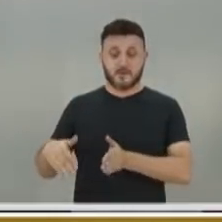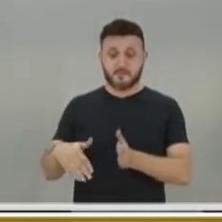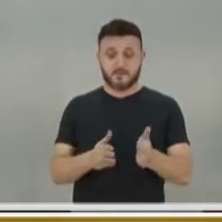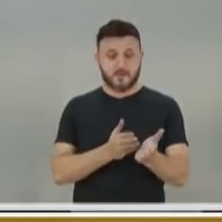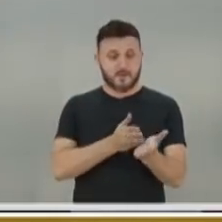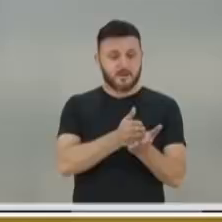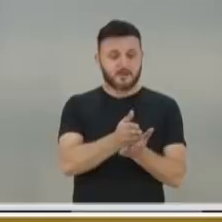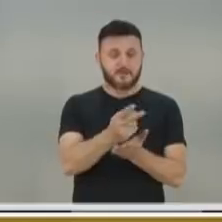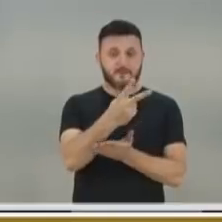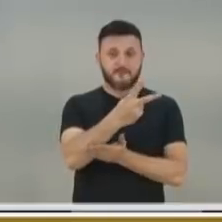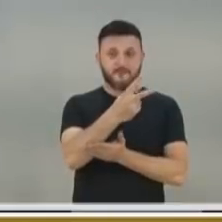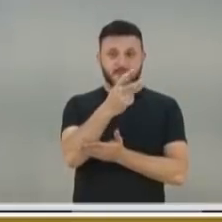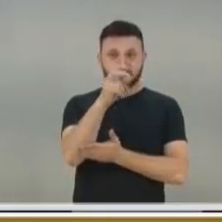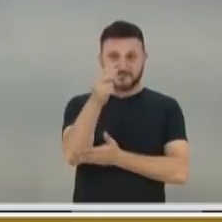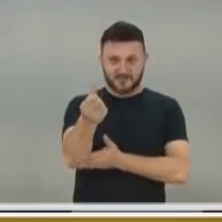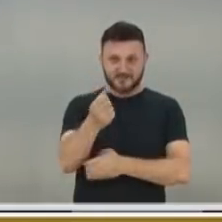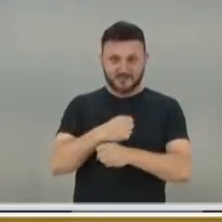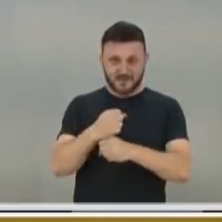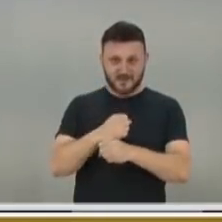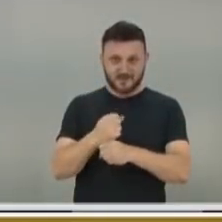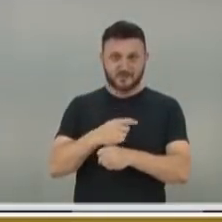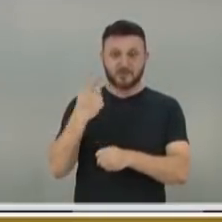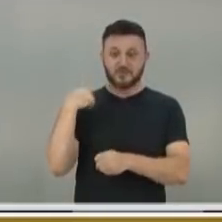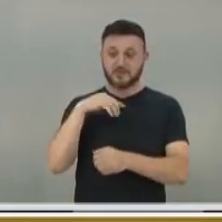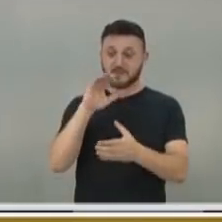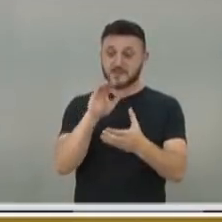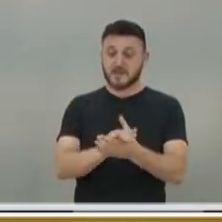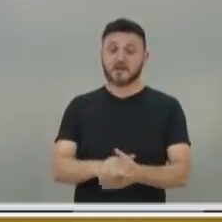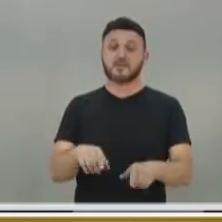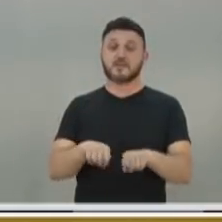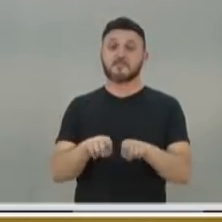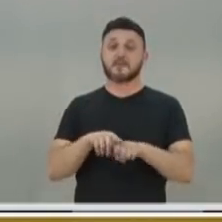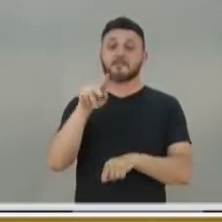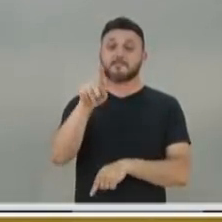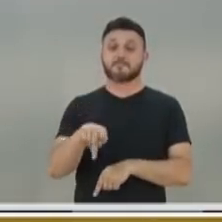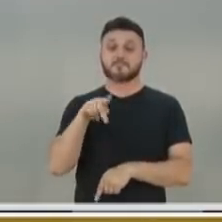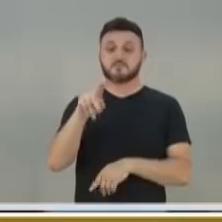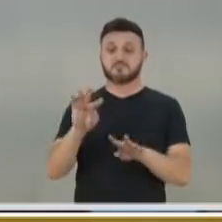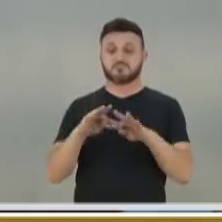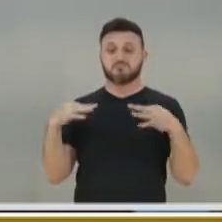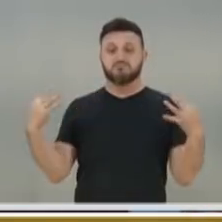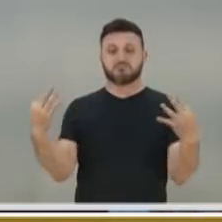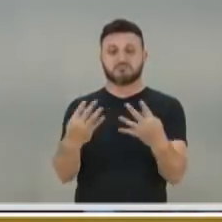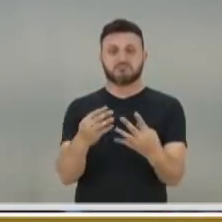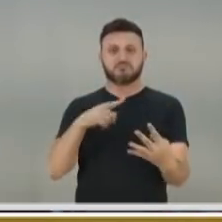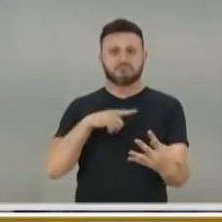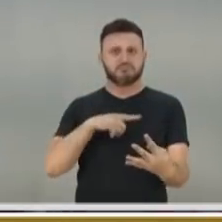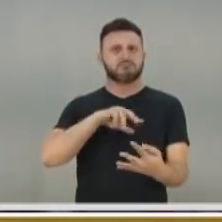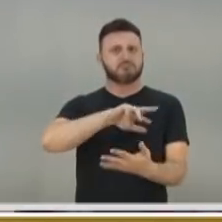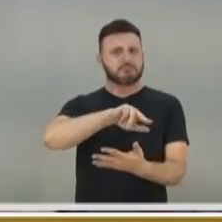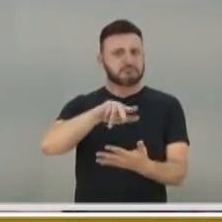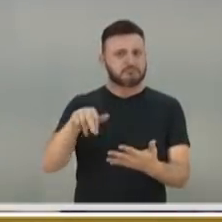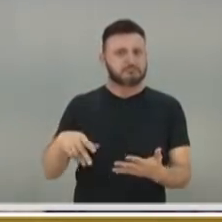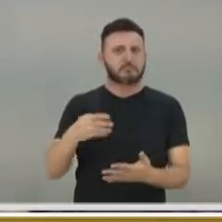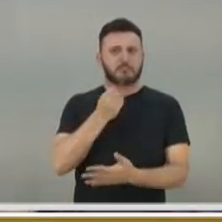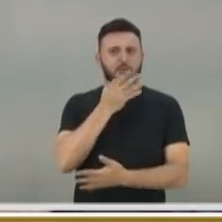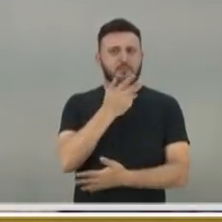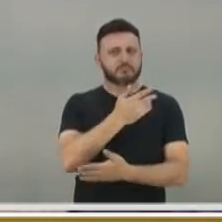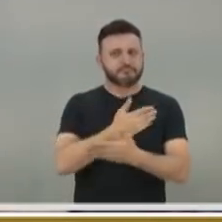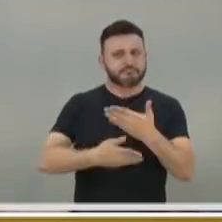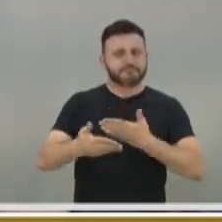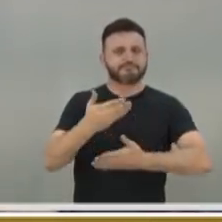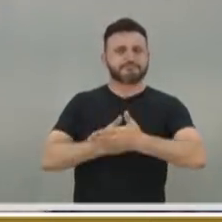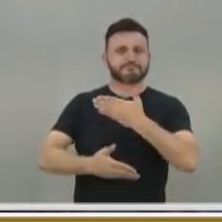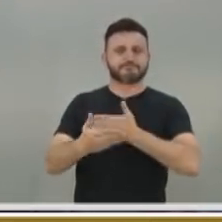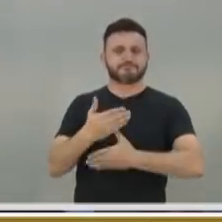pastoral familiar, é isso que a gente tem para dizer. A gente olha, humanamente falando, né, se a gente viver as coisas do mundo, os casamentos não